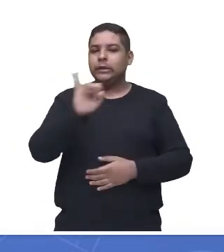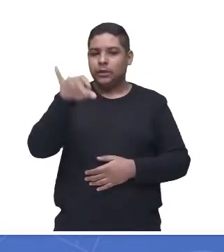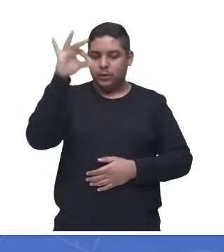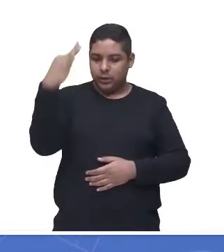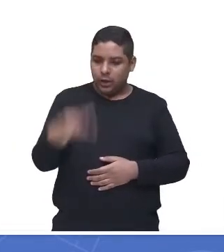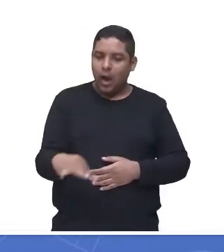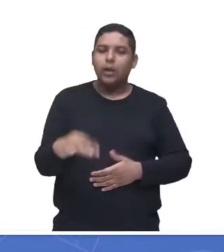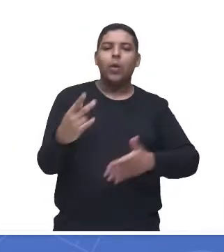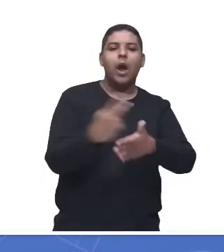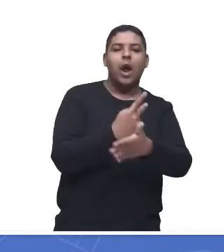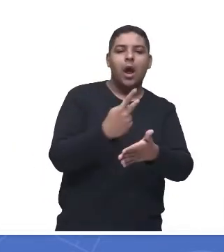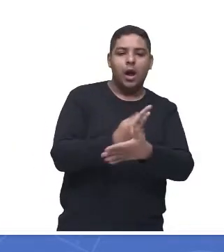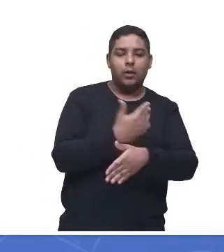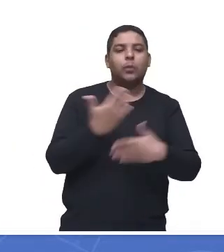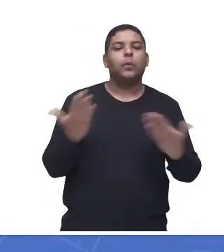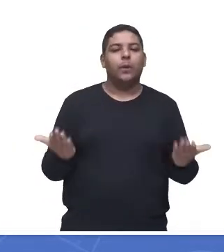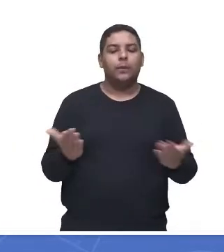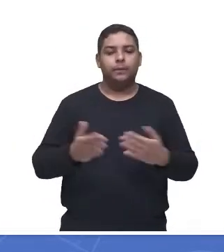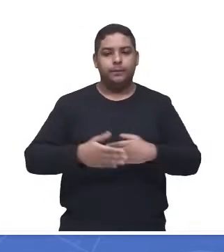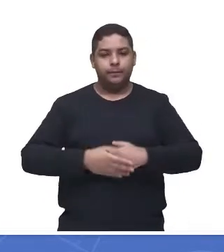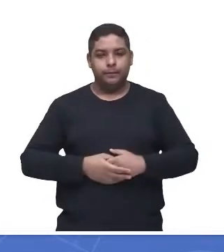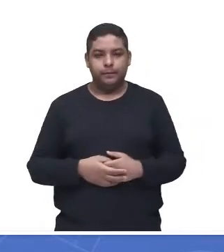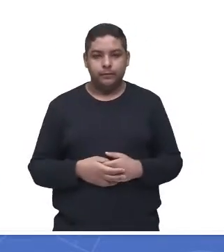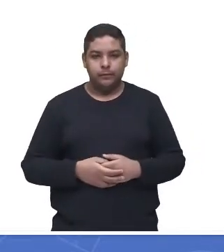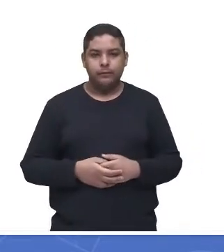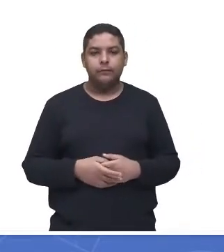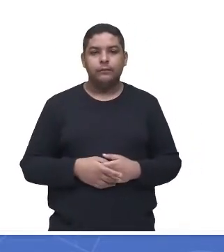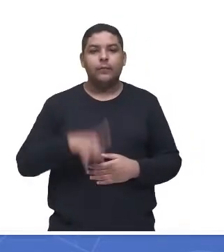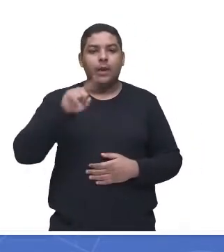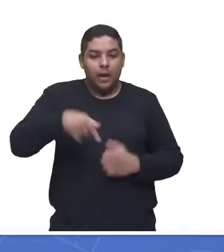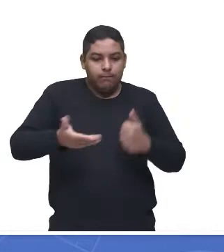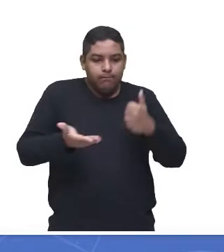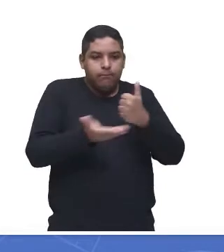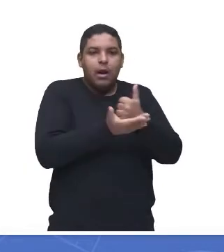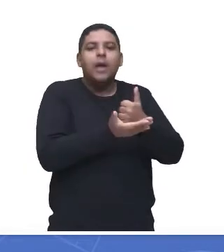isso é a base do conhecimento científico, né? A busca de uma